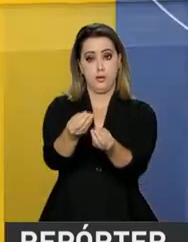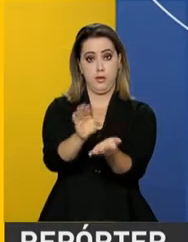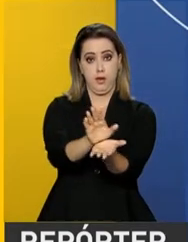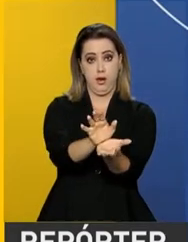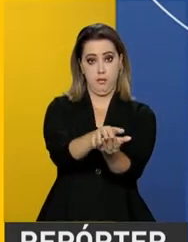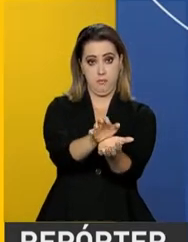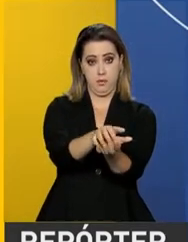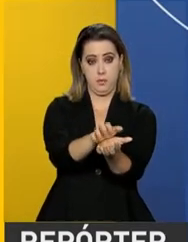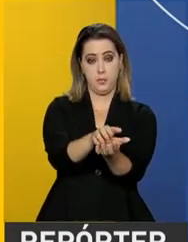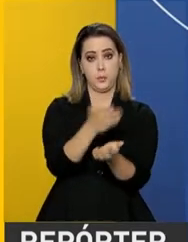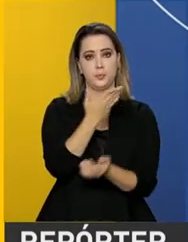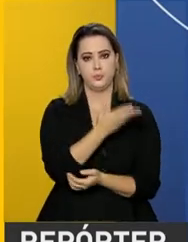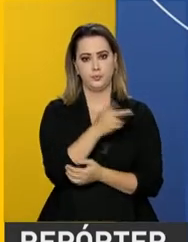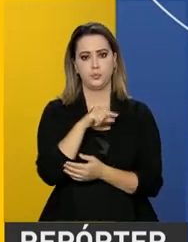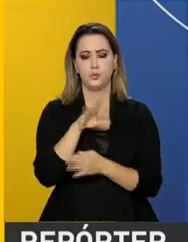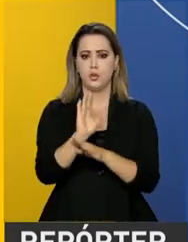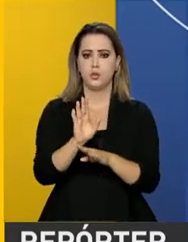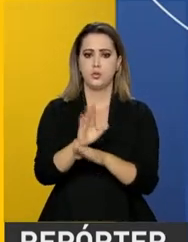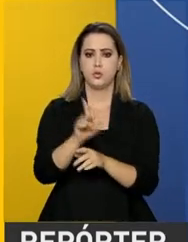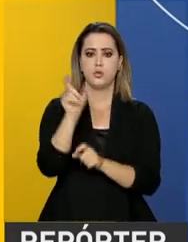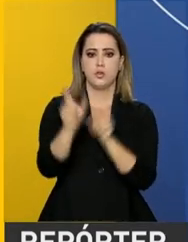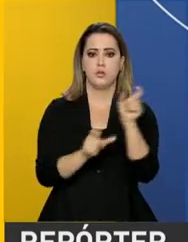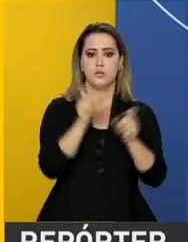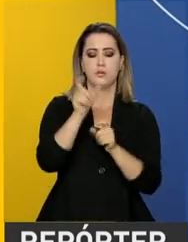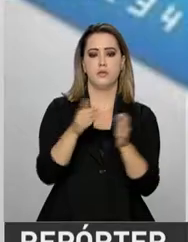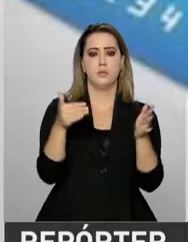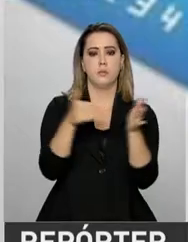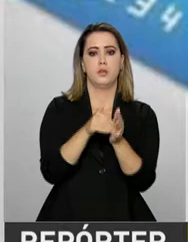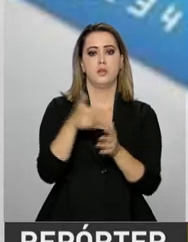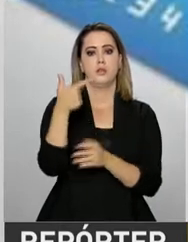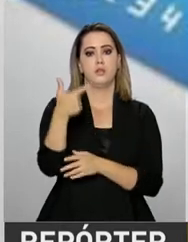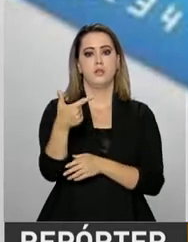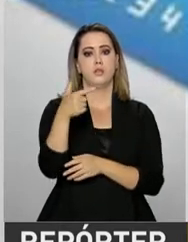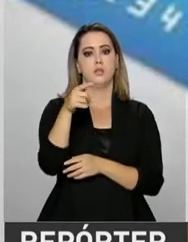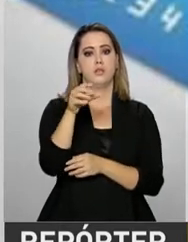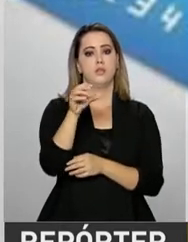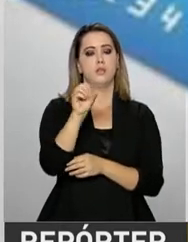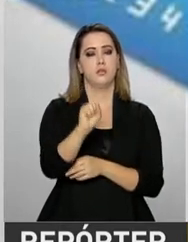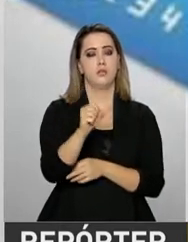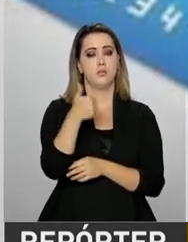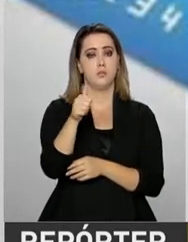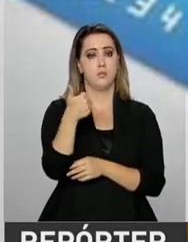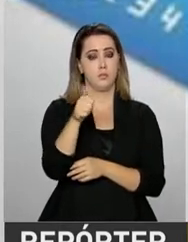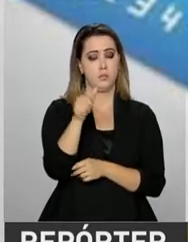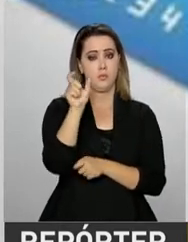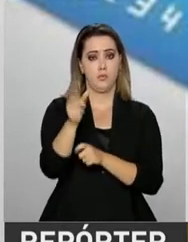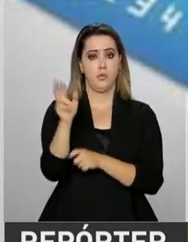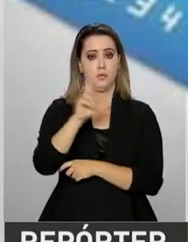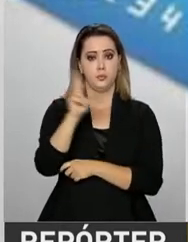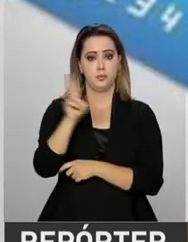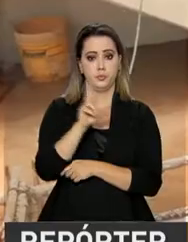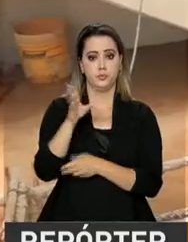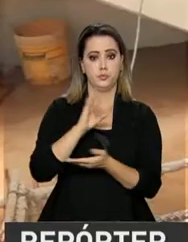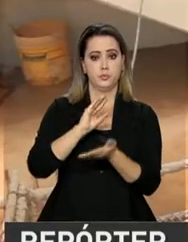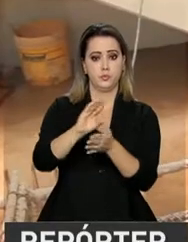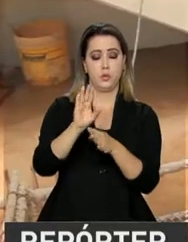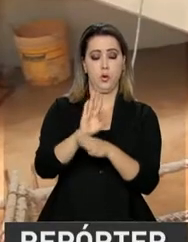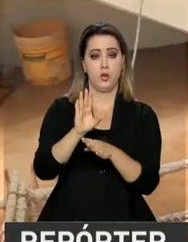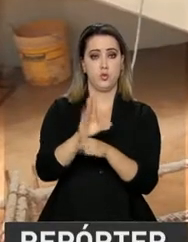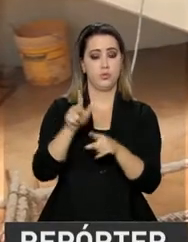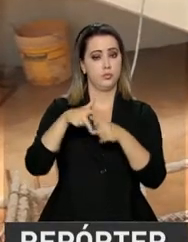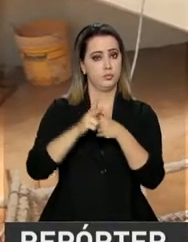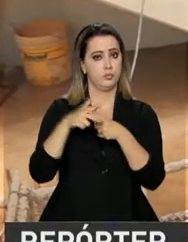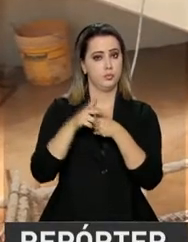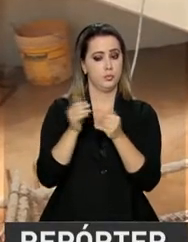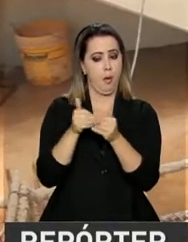o programa vai beneficiar famílias com renda mensal de até dois mil oitocentos e onze reais com a destinação de recursos para reforma ampliação